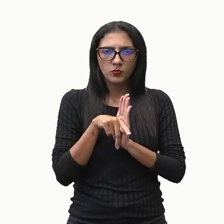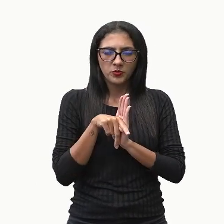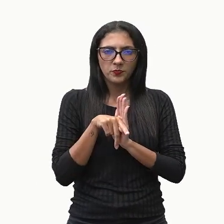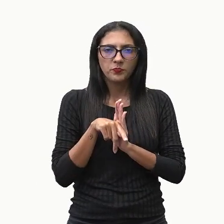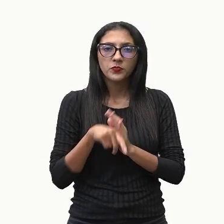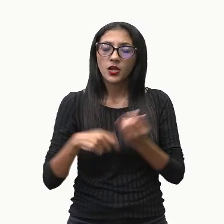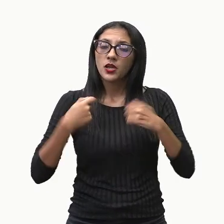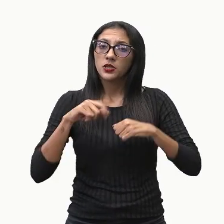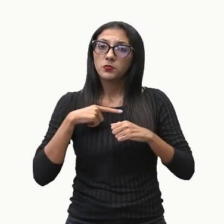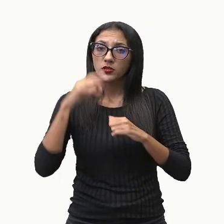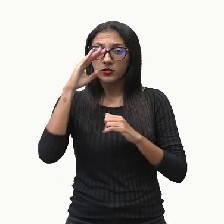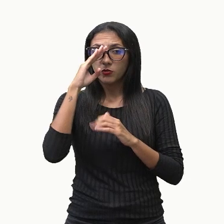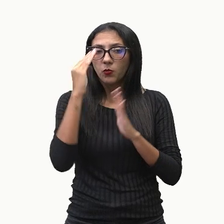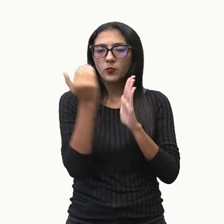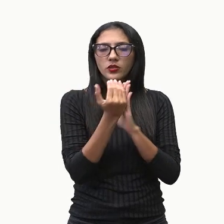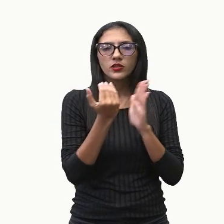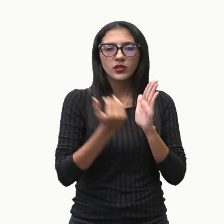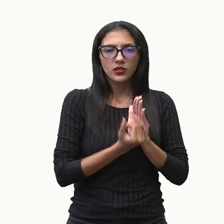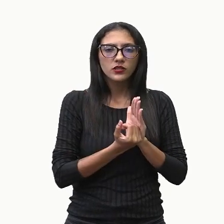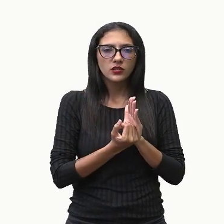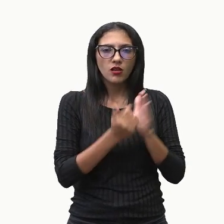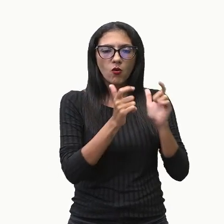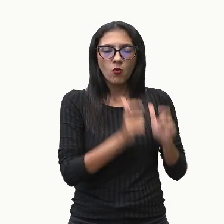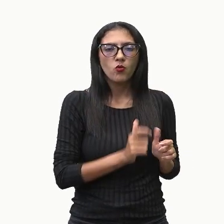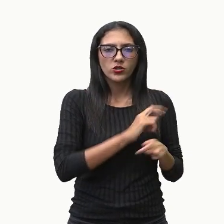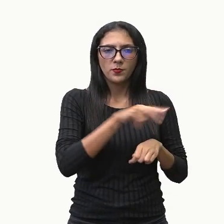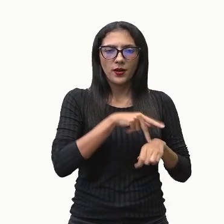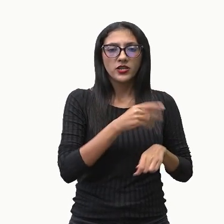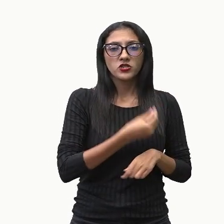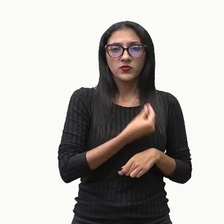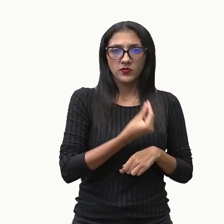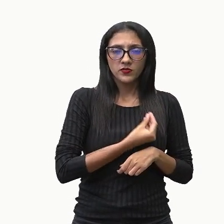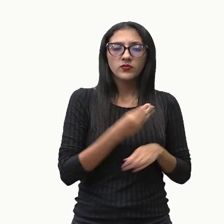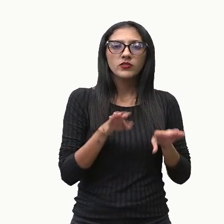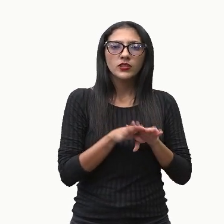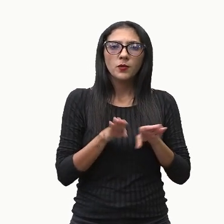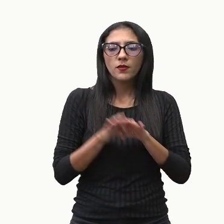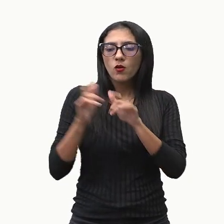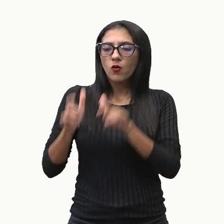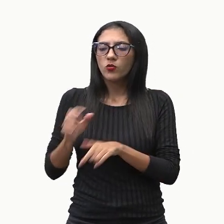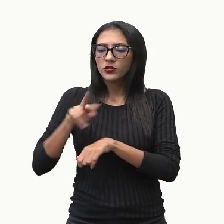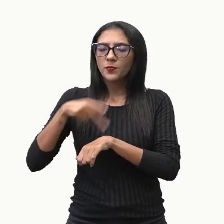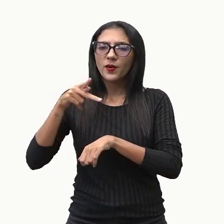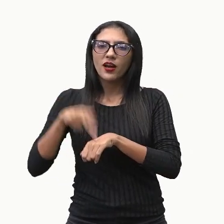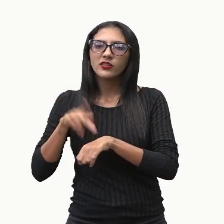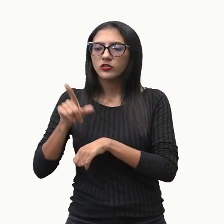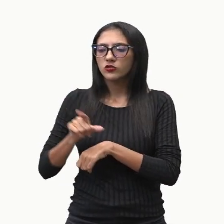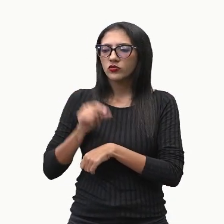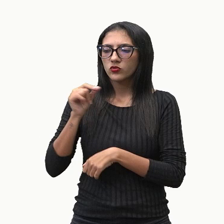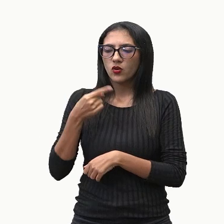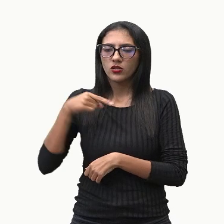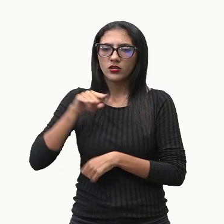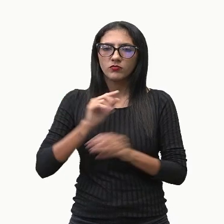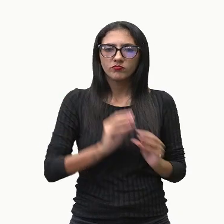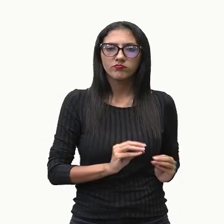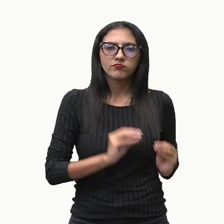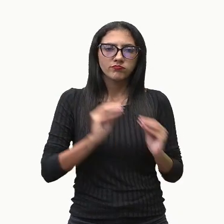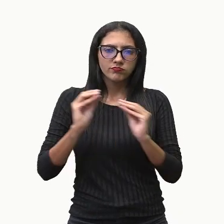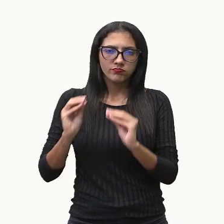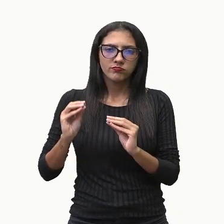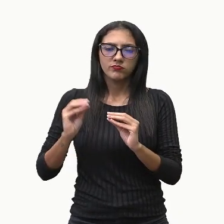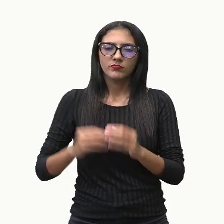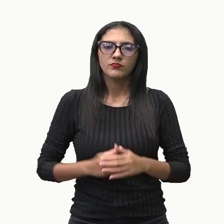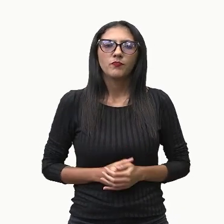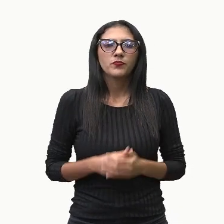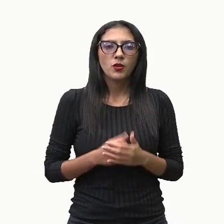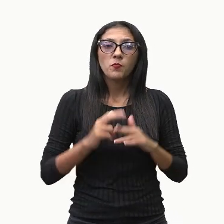dos países de origem e de destino. Então, vejam só, tudo de forma regulada e gerenciada,